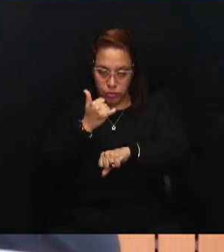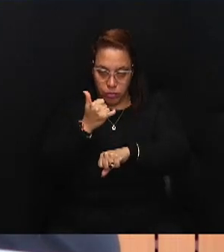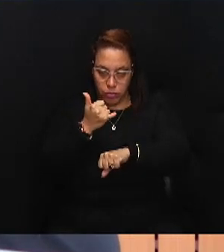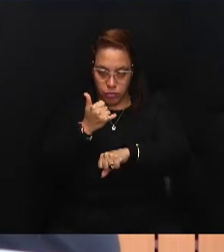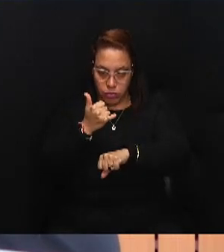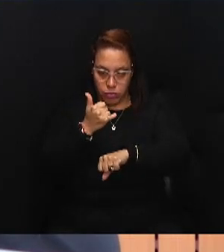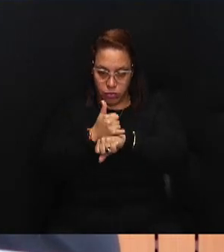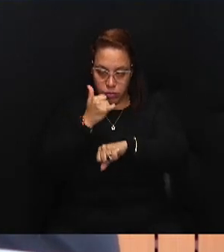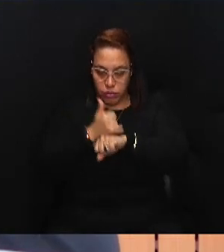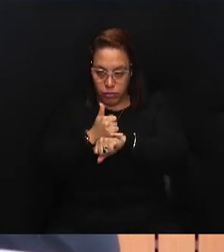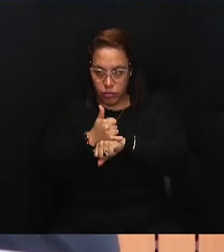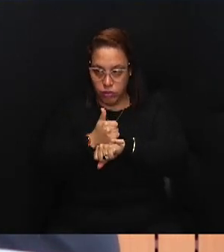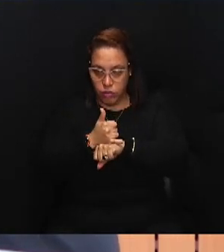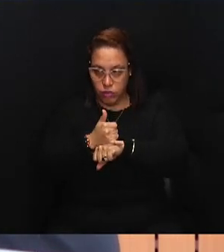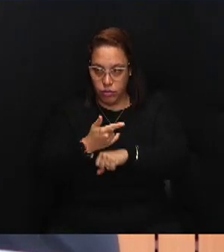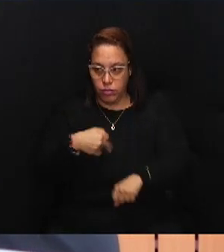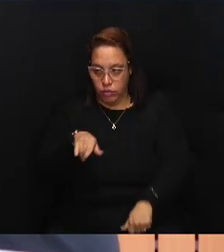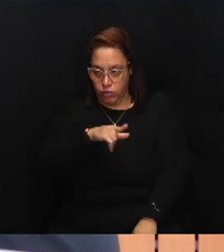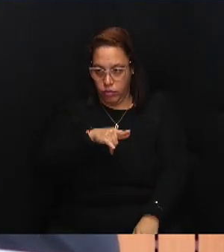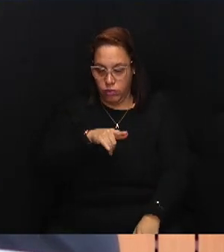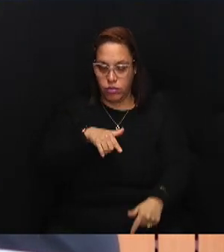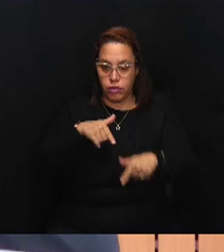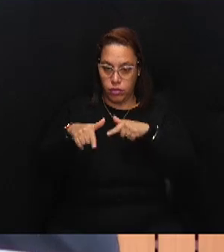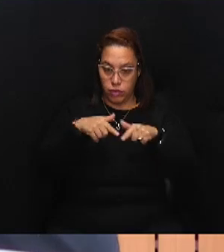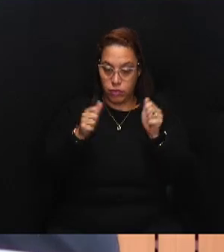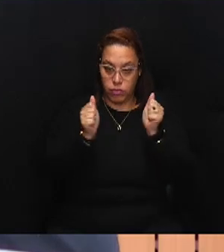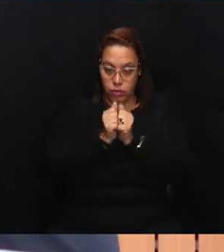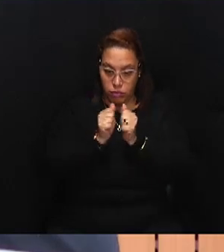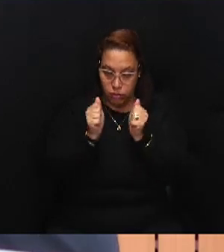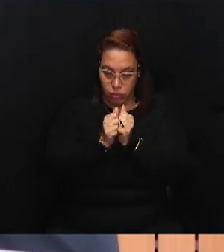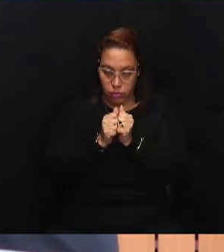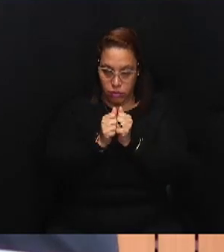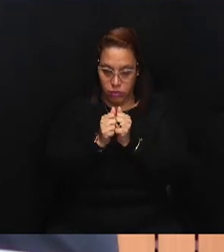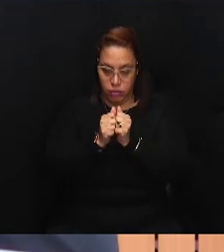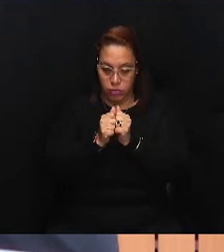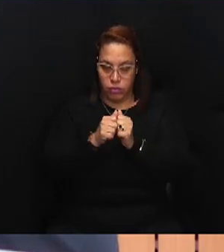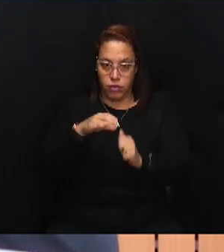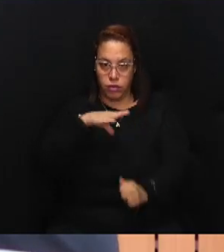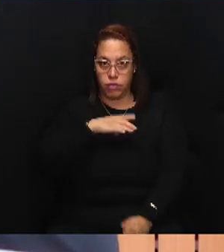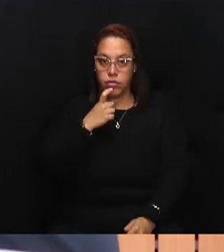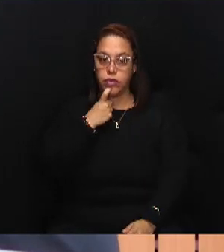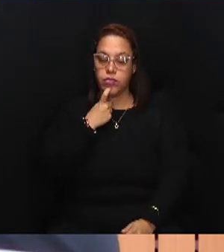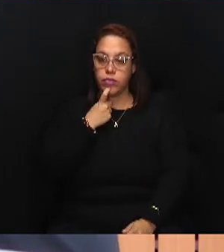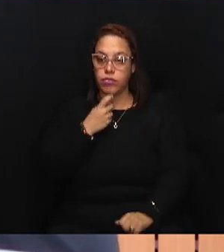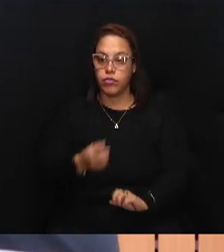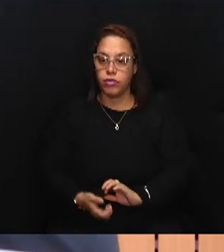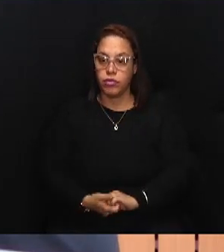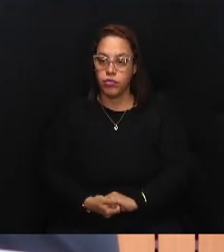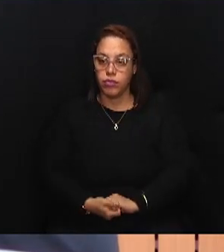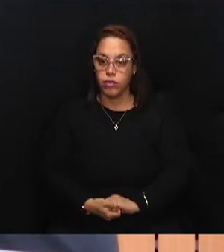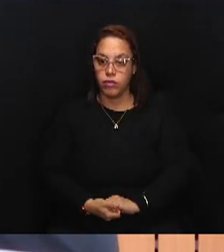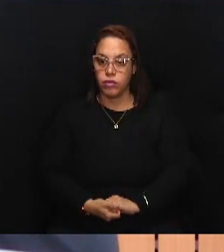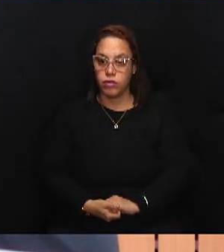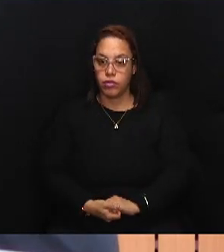instituições que a gente está trabalhando coletivamente na cidade de Campinas.